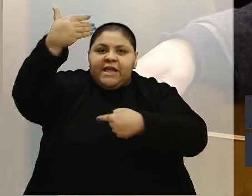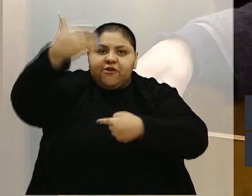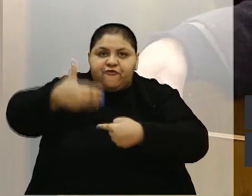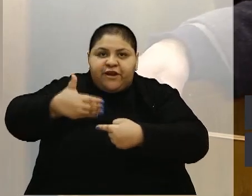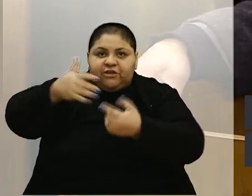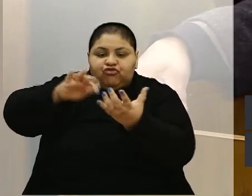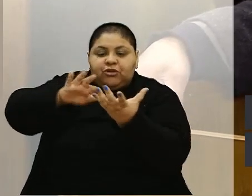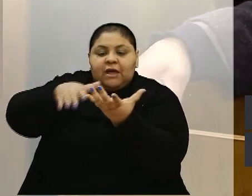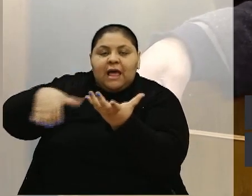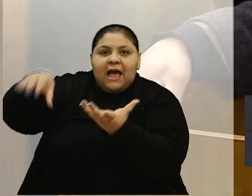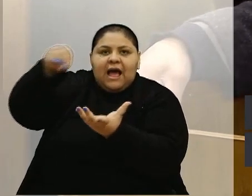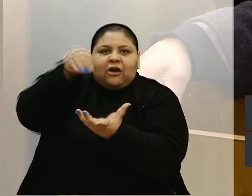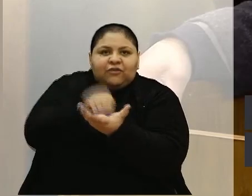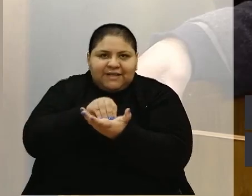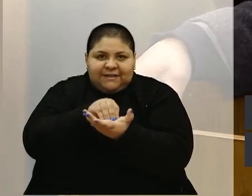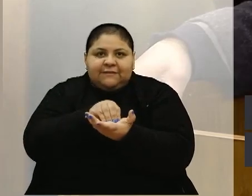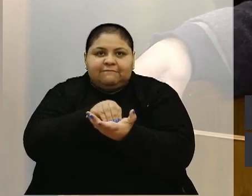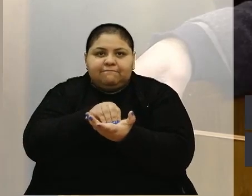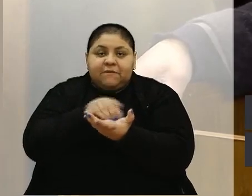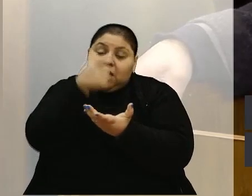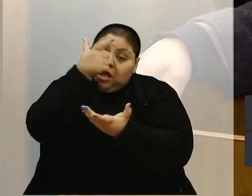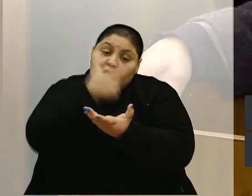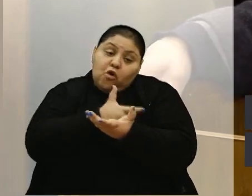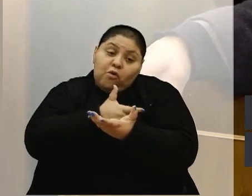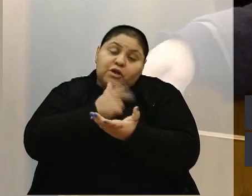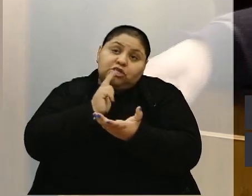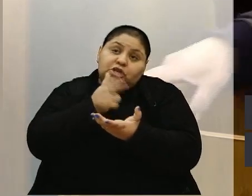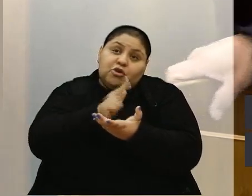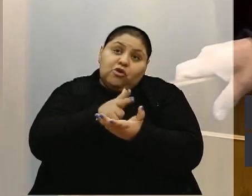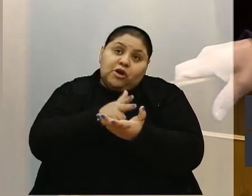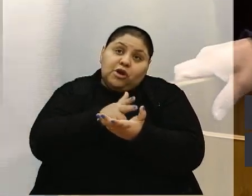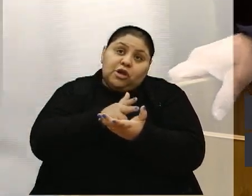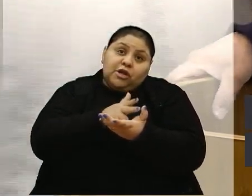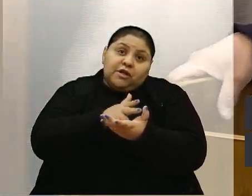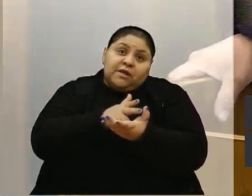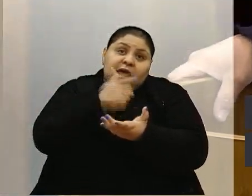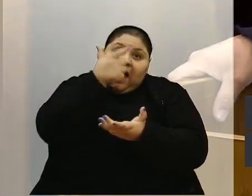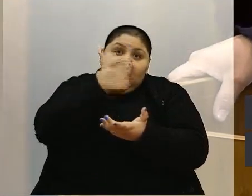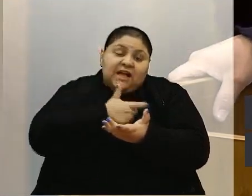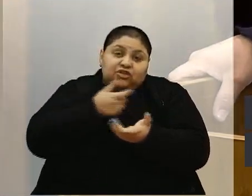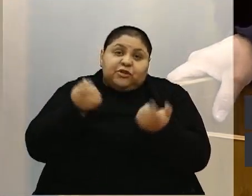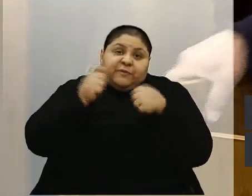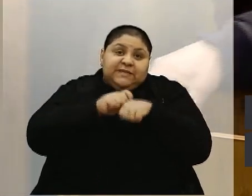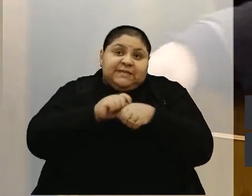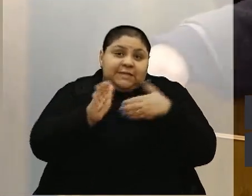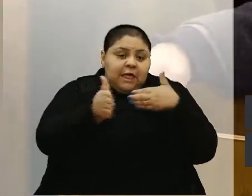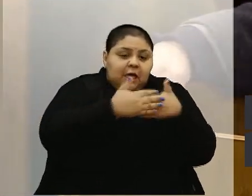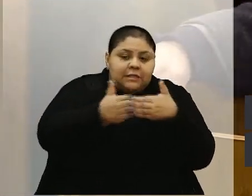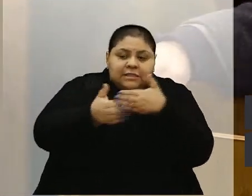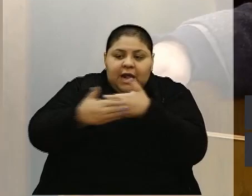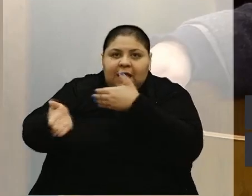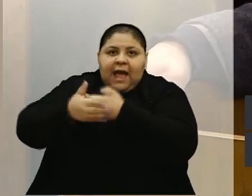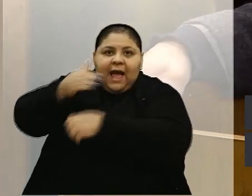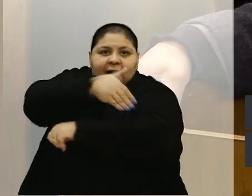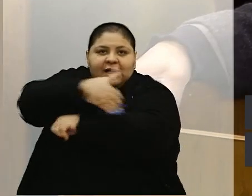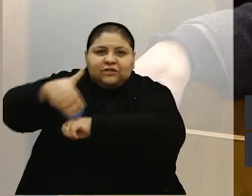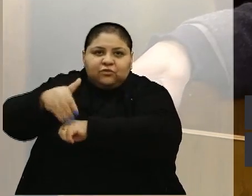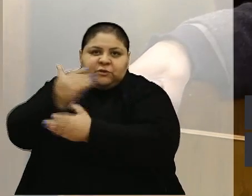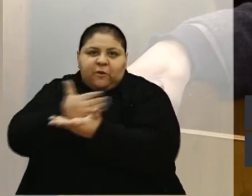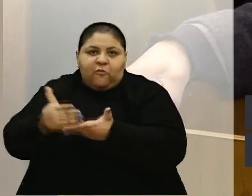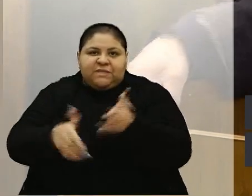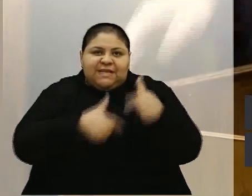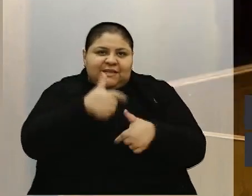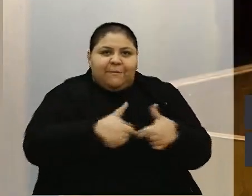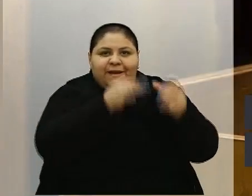E talvez vamos ter que começar a trancar para fazer um barulho. Parece que Caxias do Sul, se não fazer um barulho, não sai. A